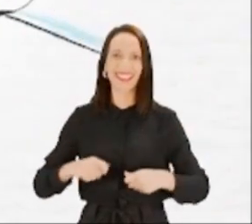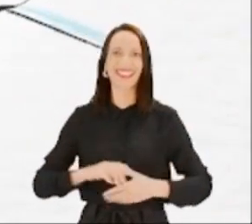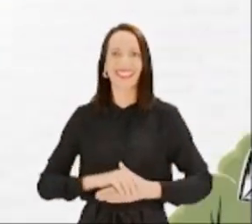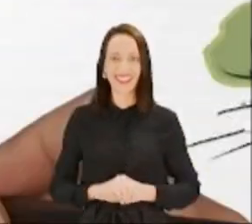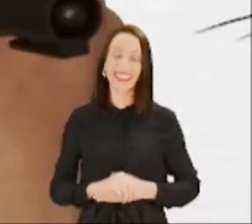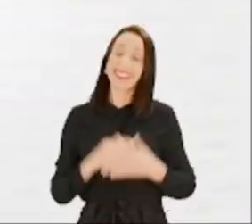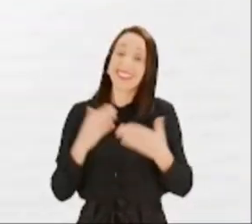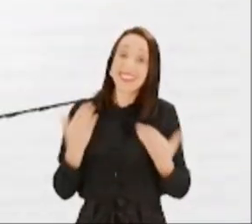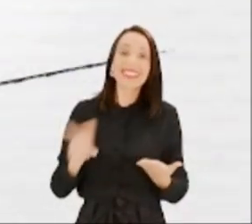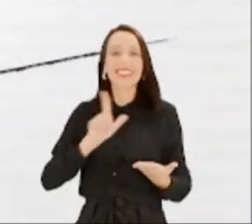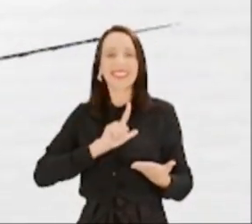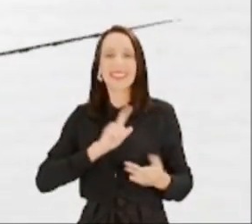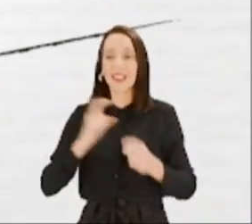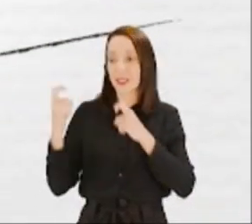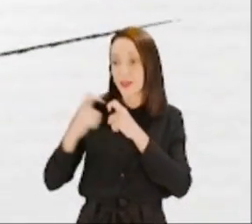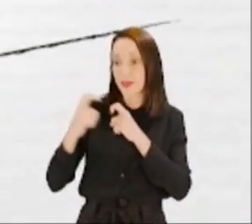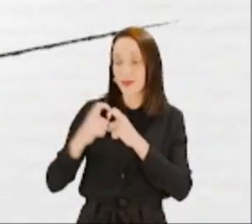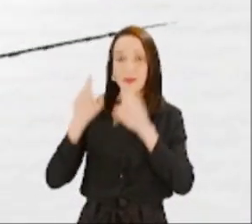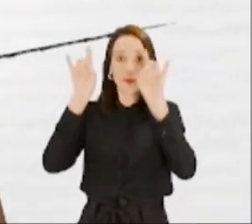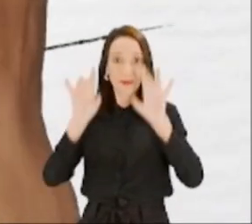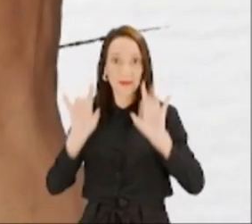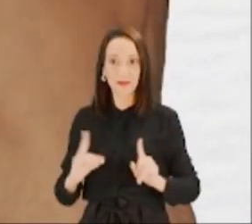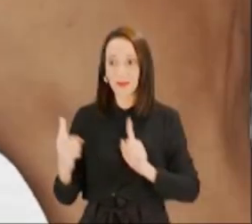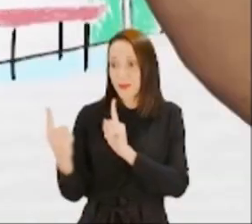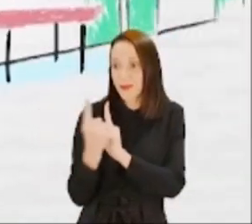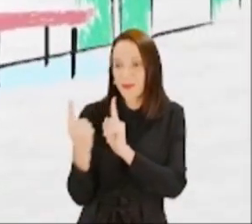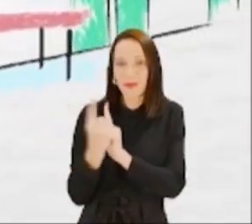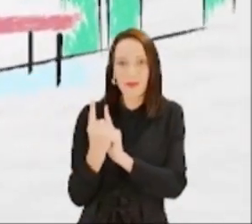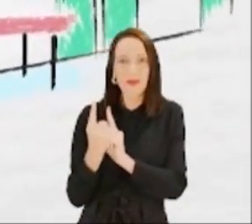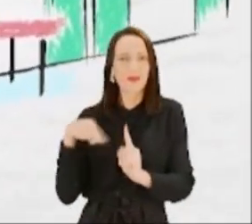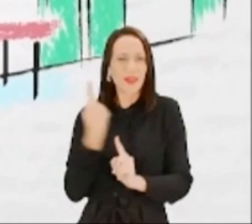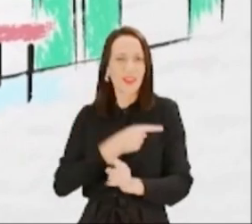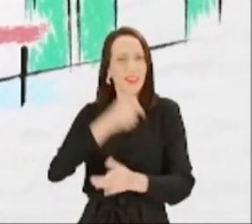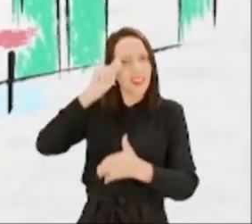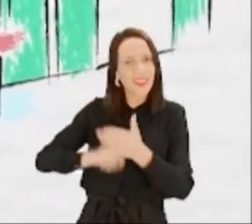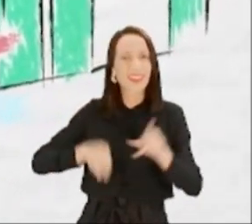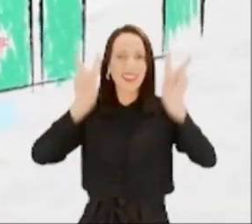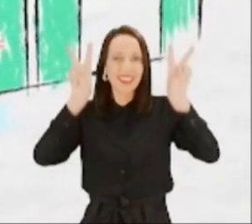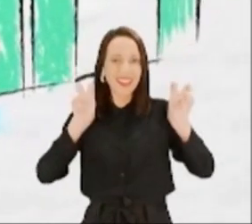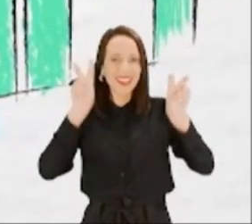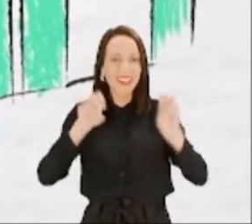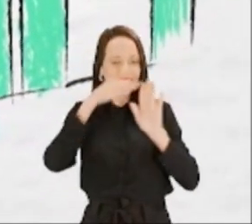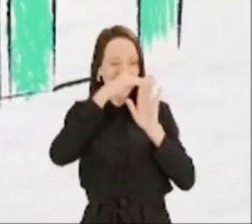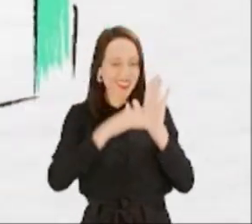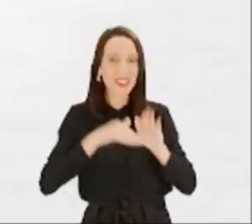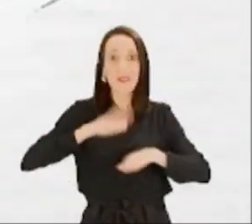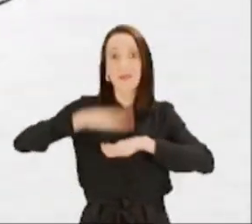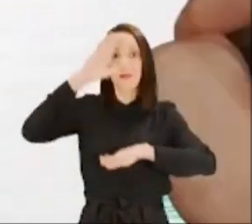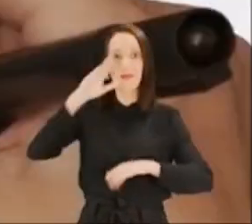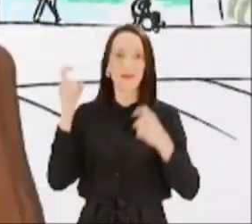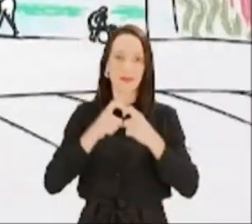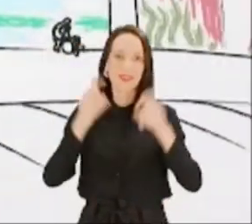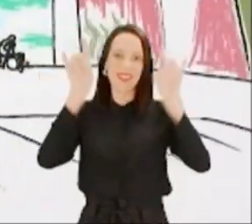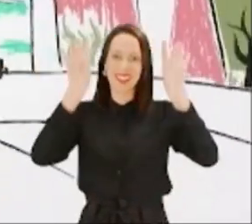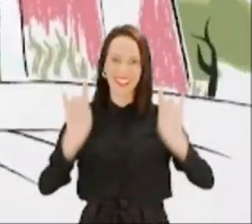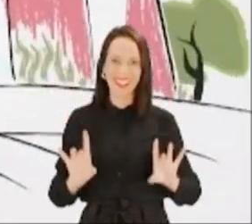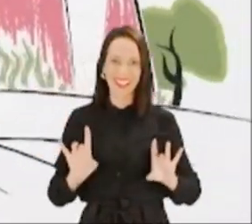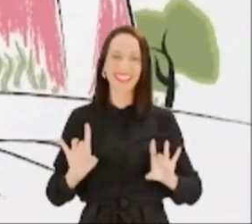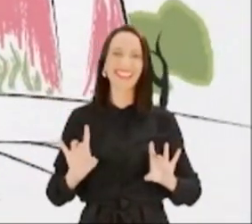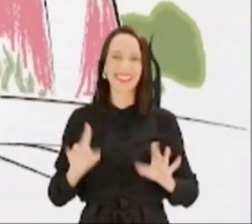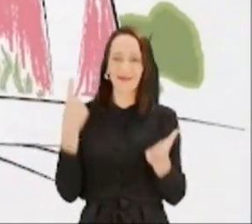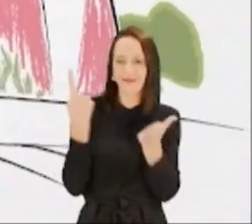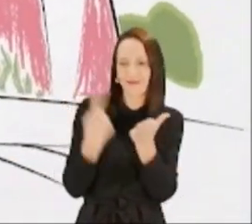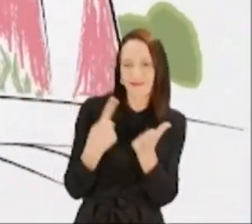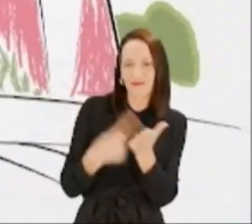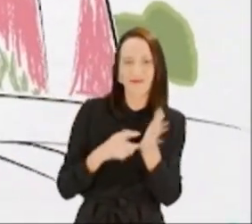precisar. Sem falar nas consultas com especialistas que a gente vai contratar no programa Mais Médicos e